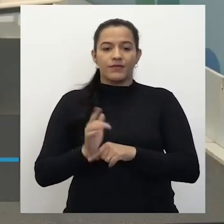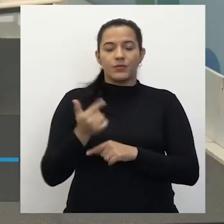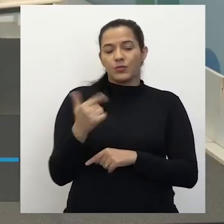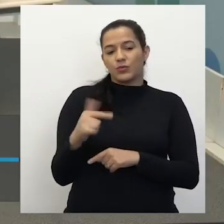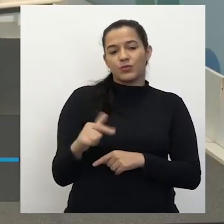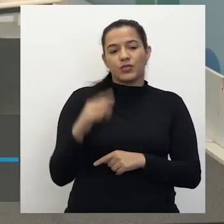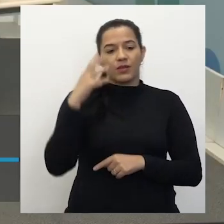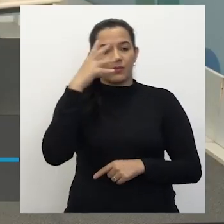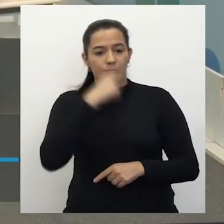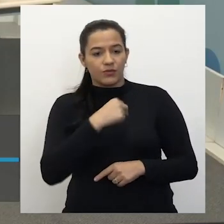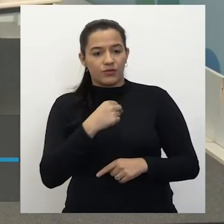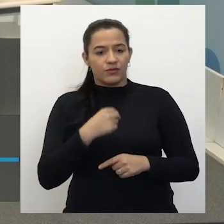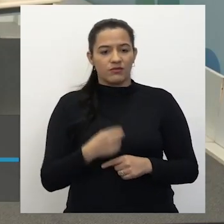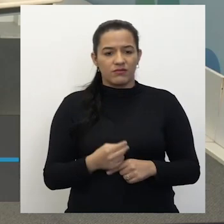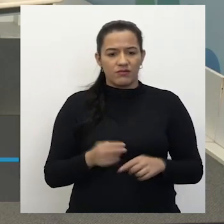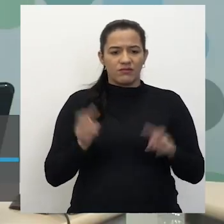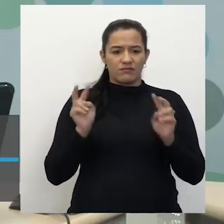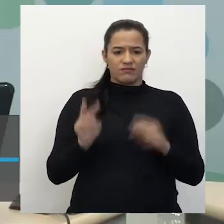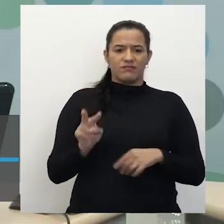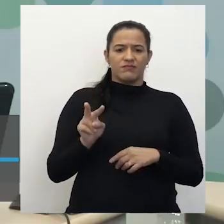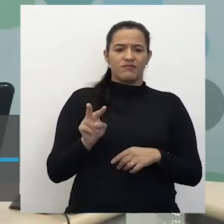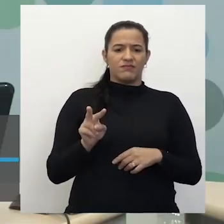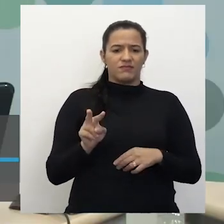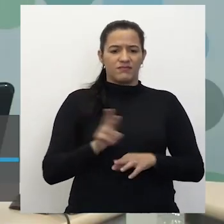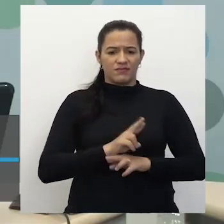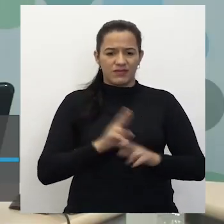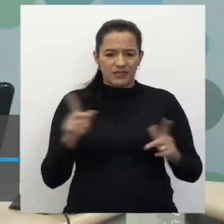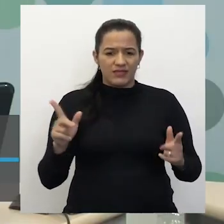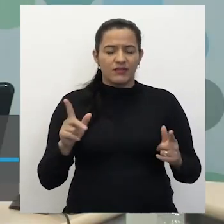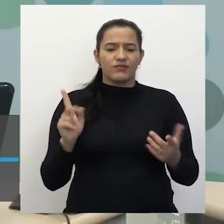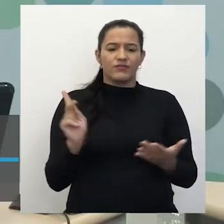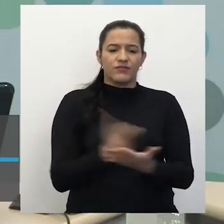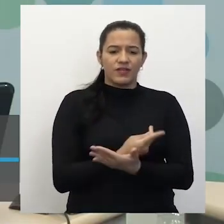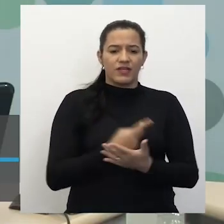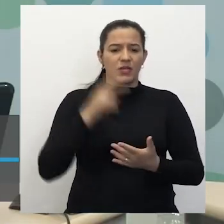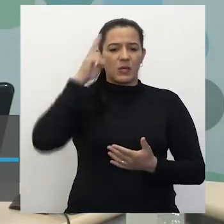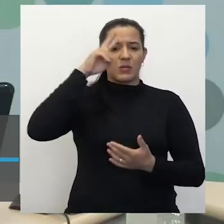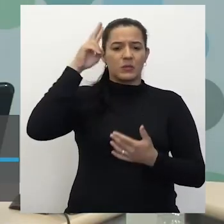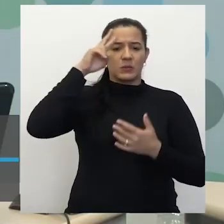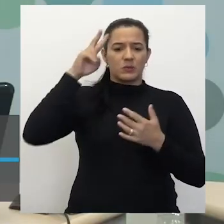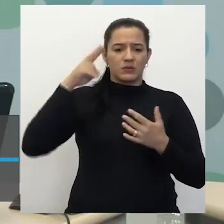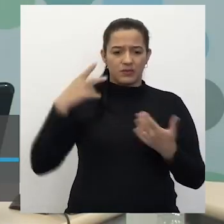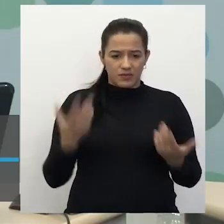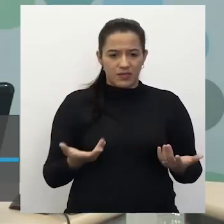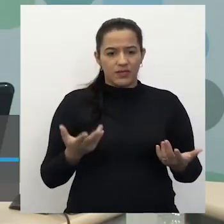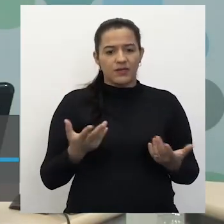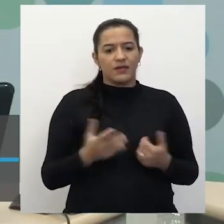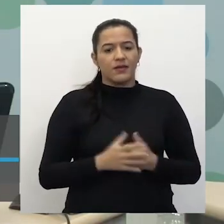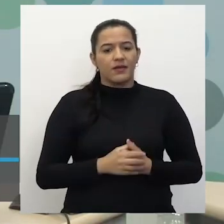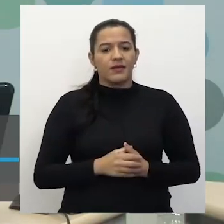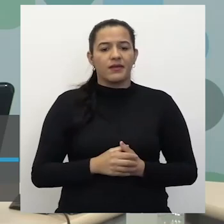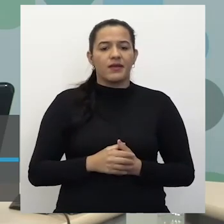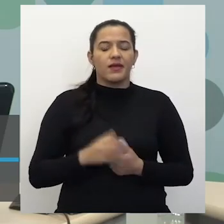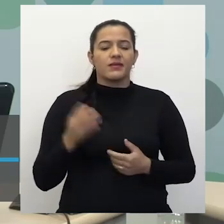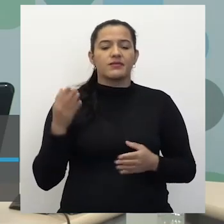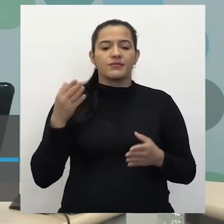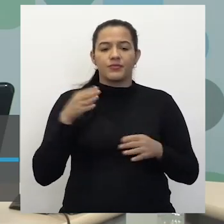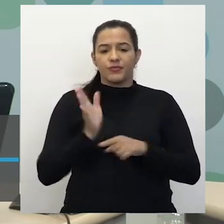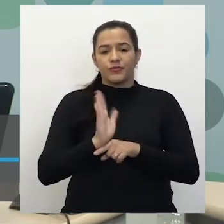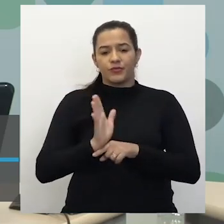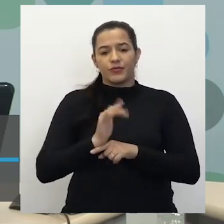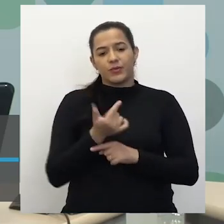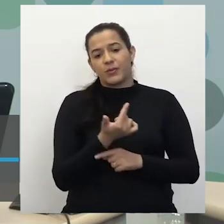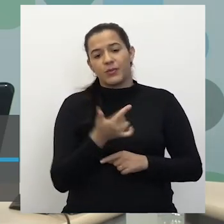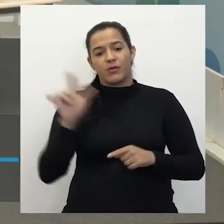tal, normativo. Eu olhei e falei, gente, vocês estão me traindo a história. Porque eu imaginei toda uma criação. E chega no filme, é uma